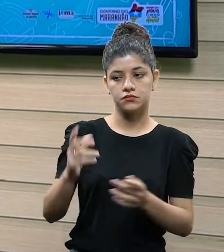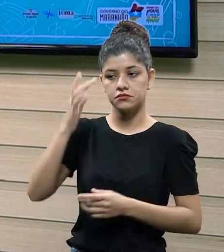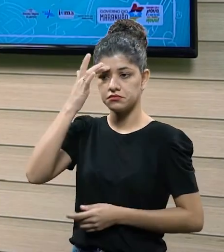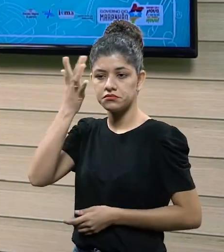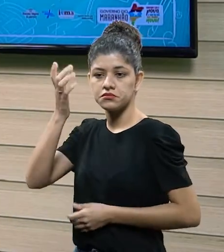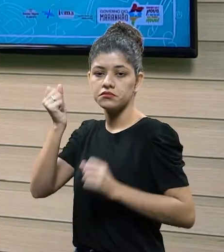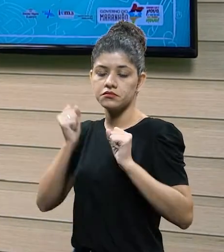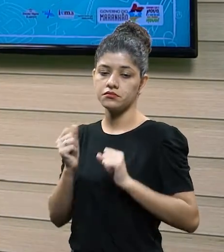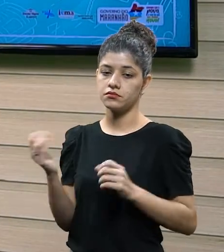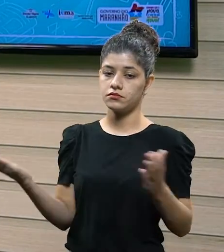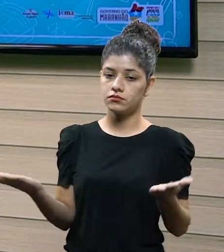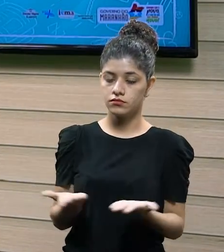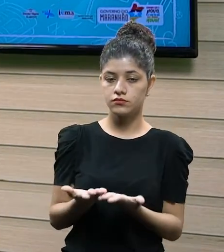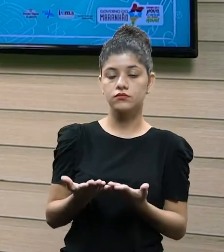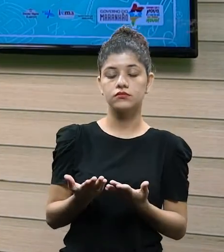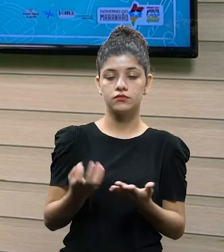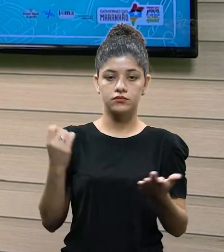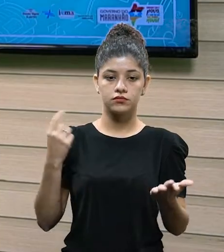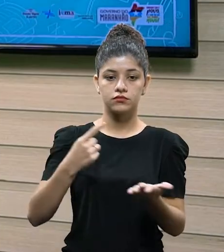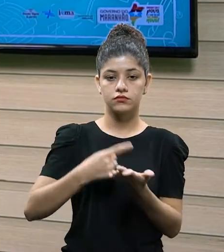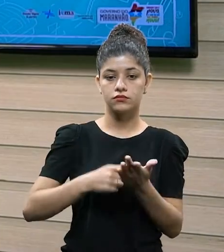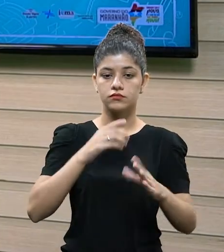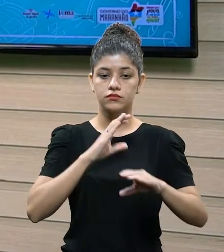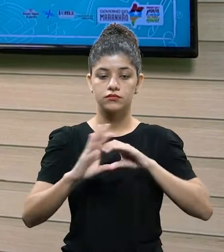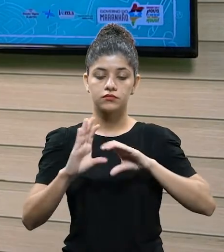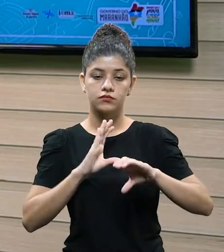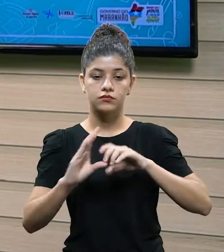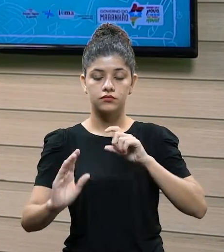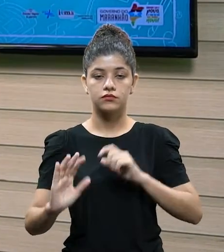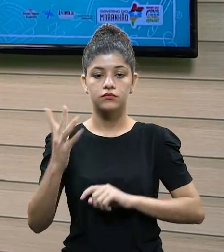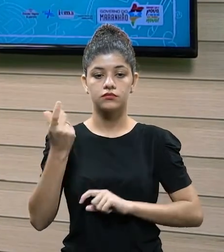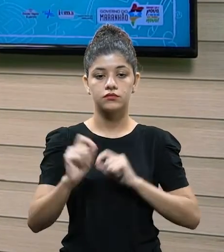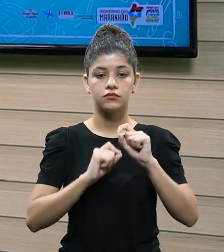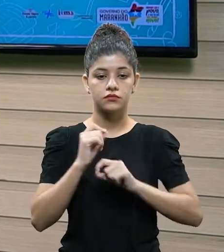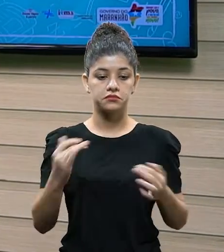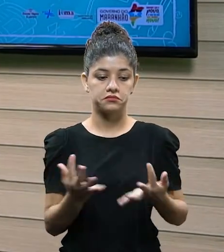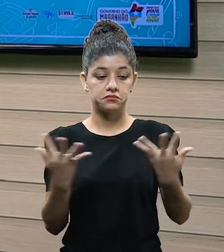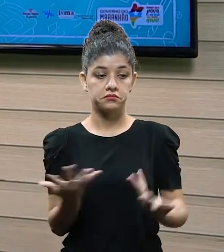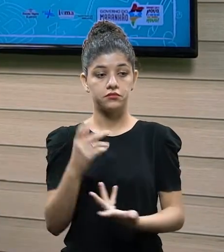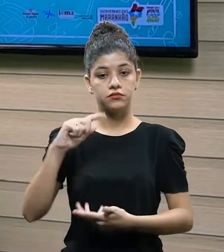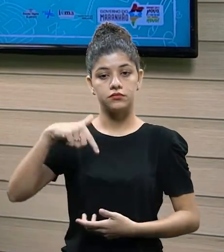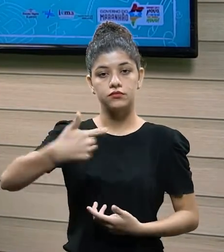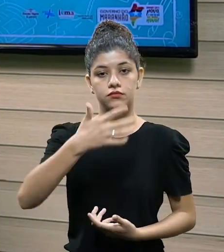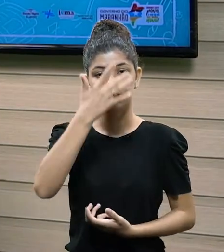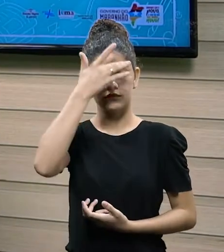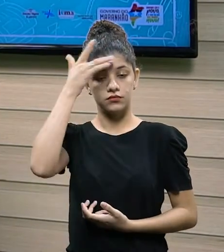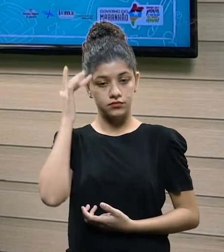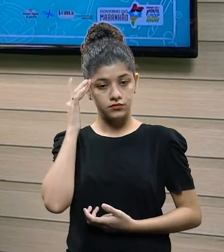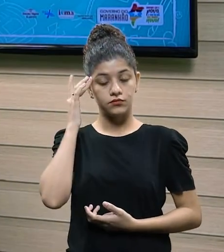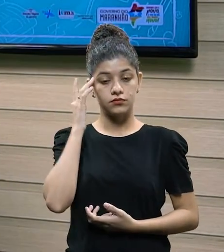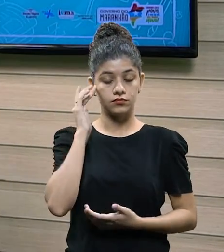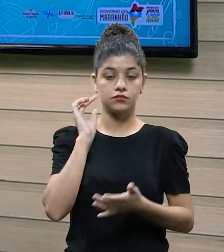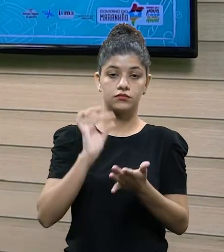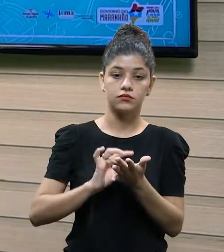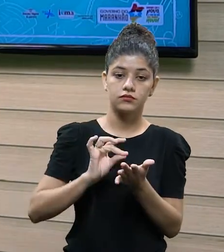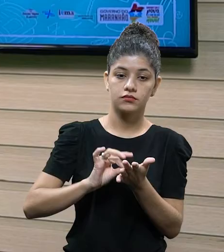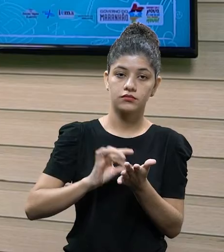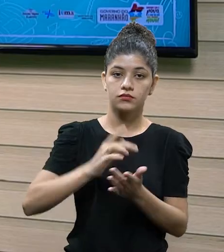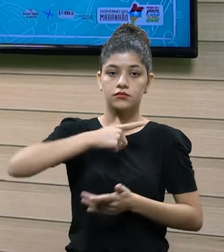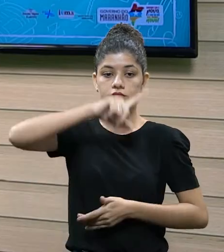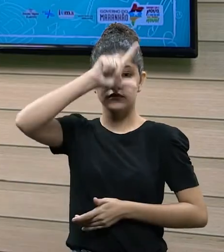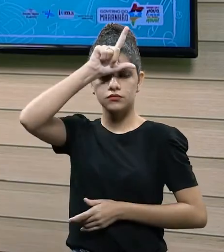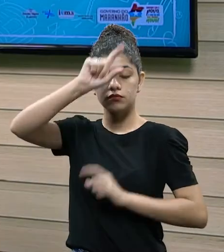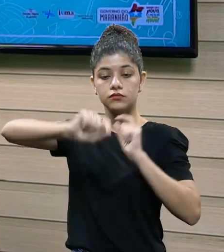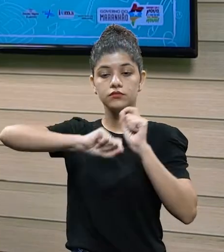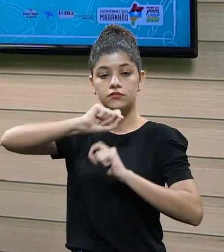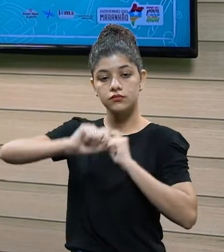amanhã o que eu posso fazer hoje. E aí esse comprometimento, essa comunicação, o que vai acontecer? Ela vai inspirar os outros. Né? O verdadeiro líder,